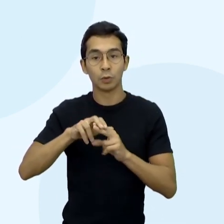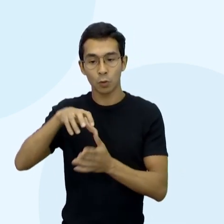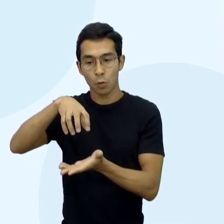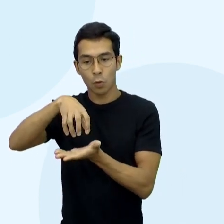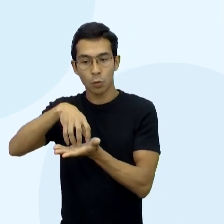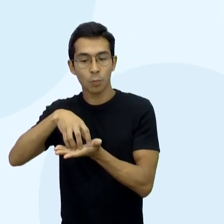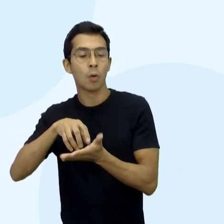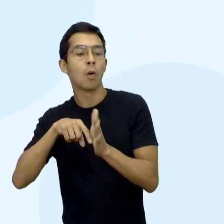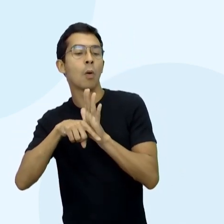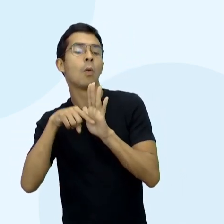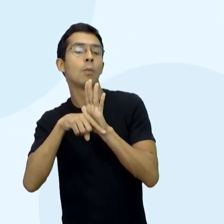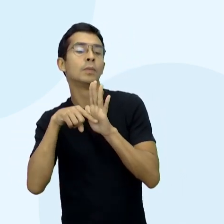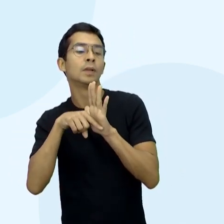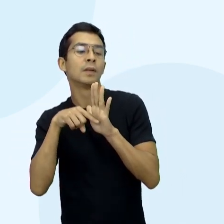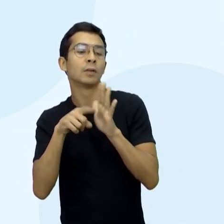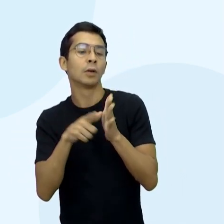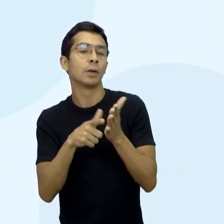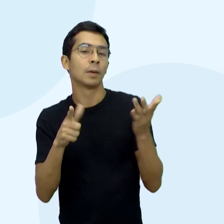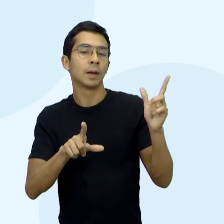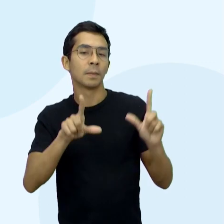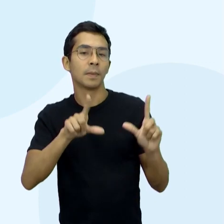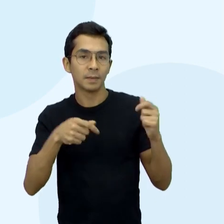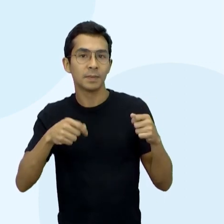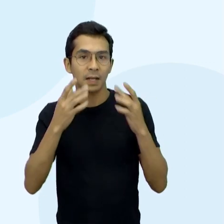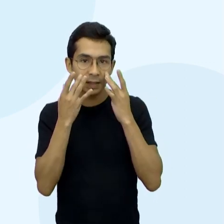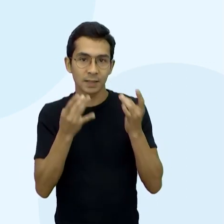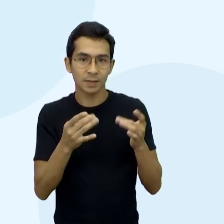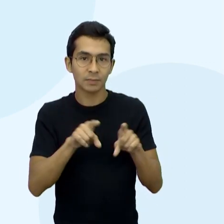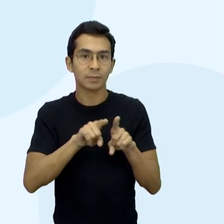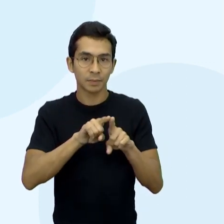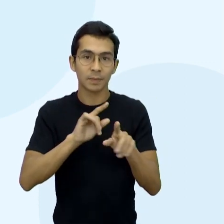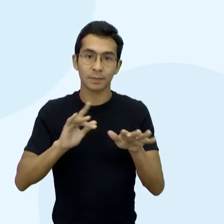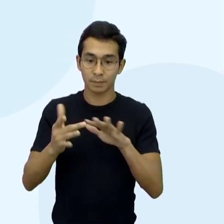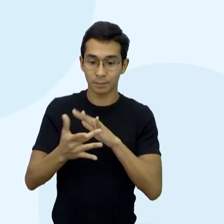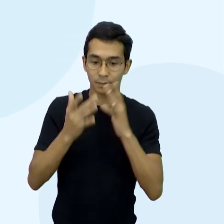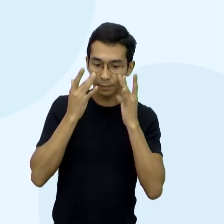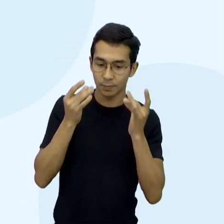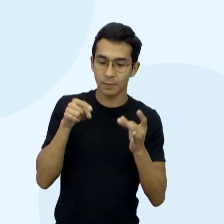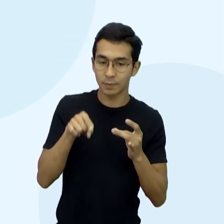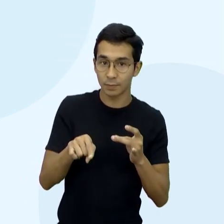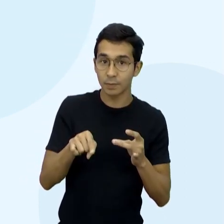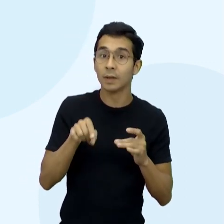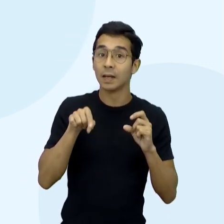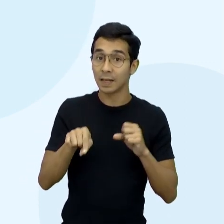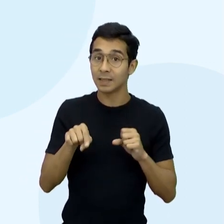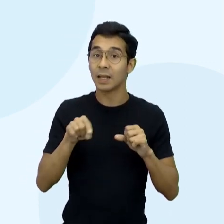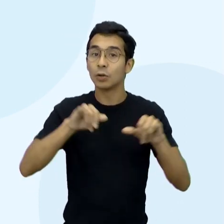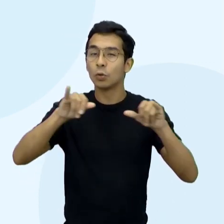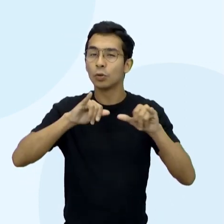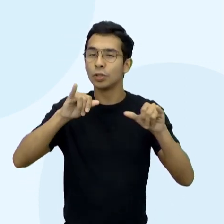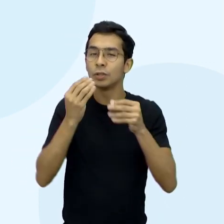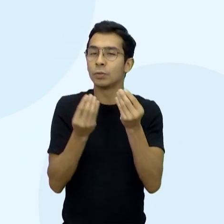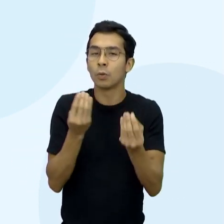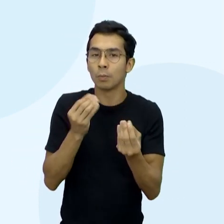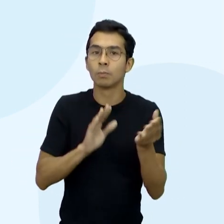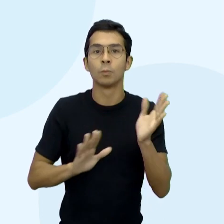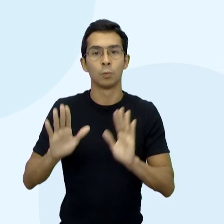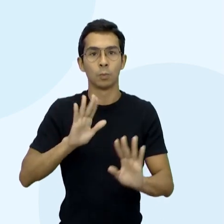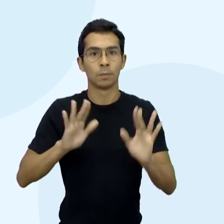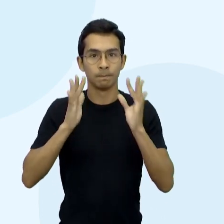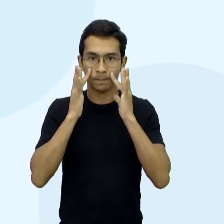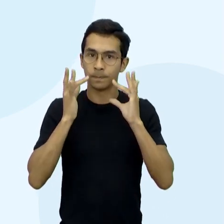inclusive nas redes sociais. Ou seja, como é que as redes sociais afetam as notícias. Então, tome cuidado em